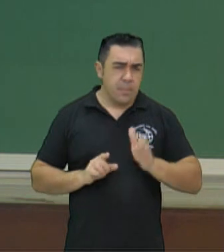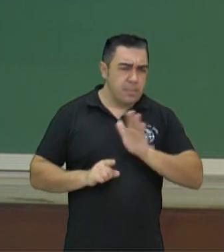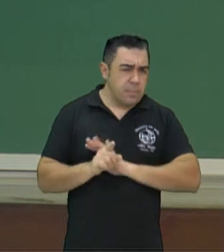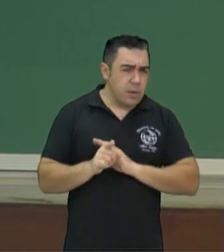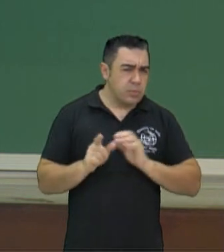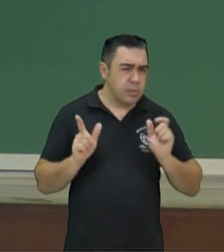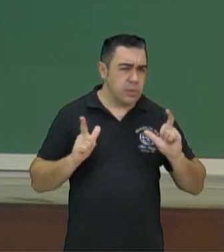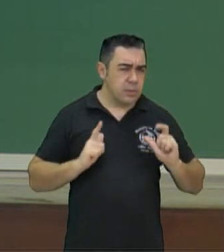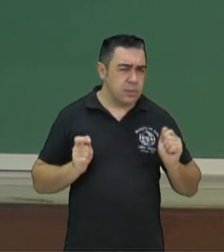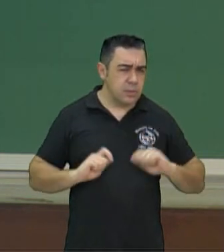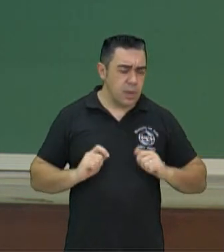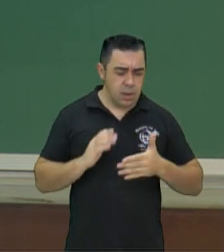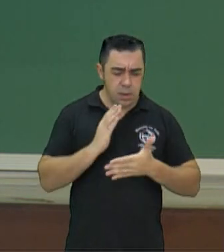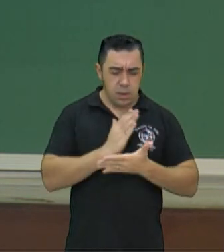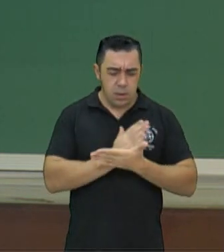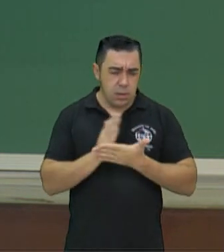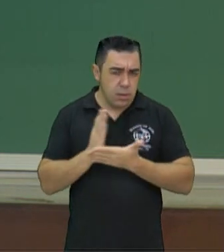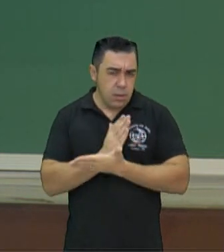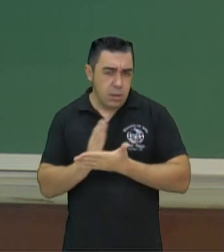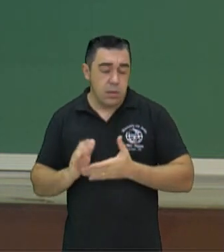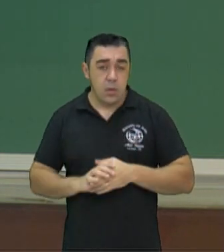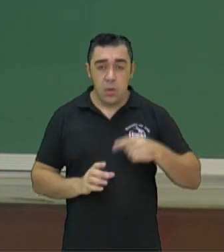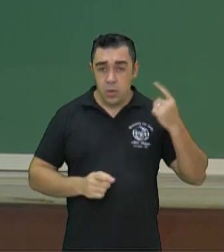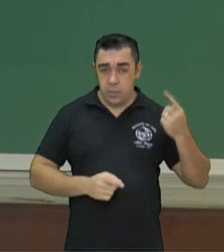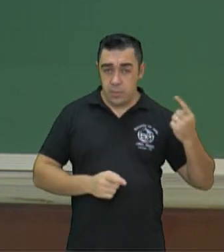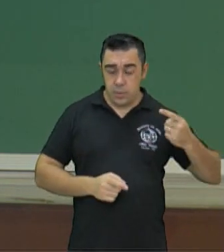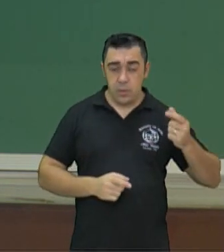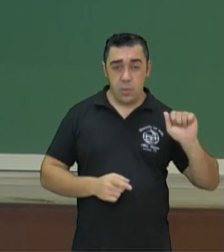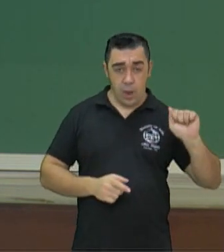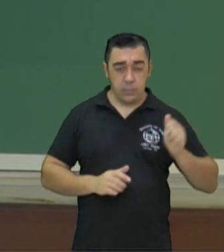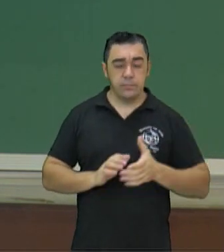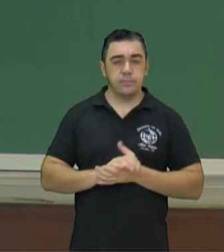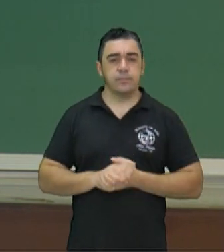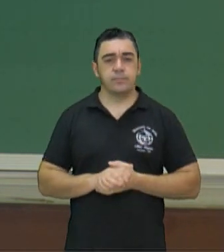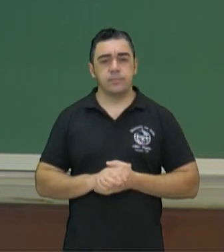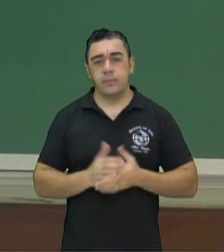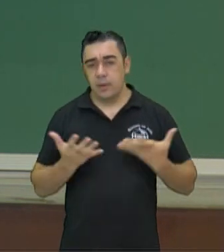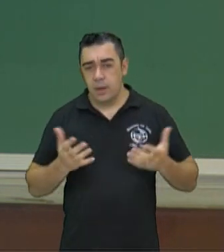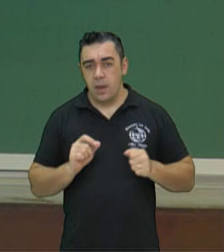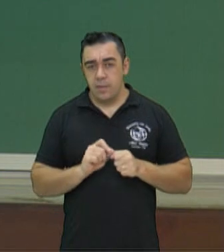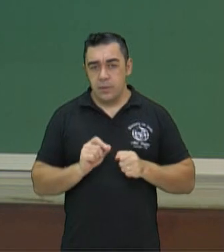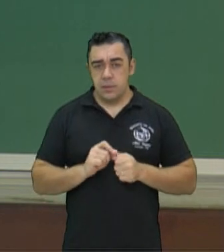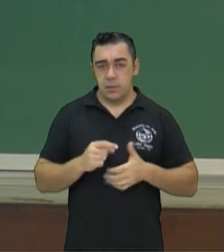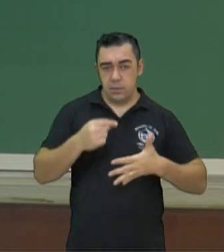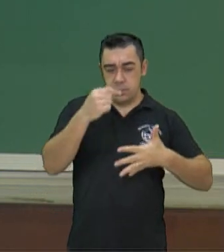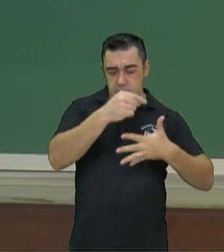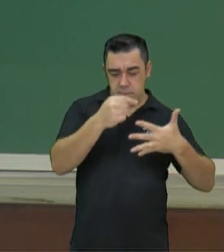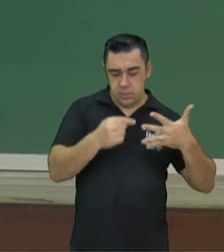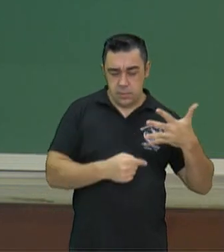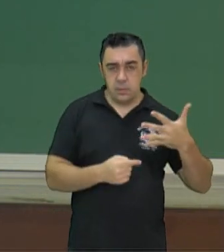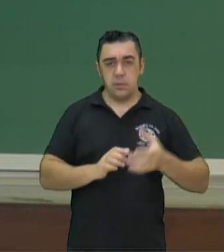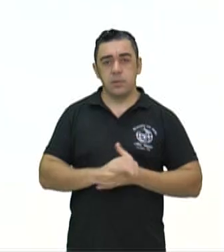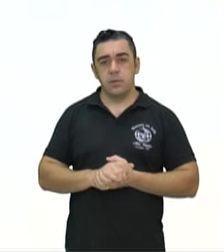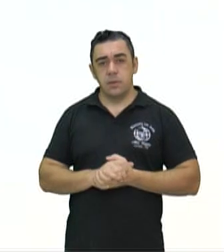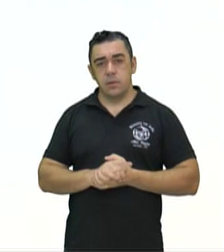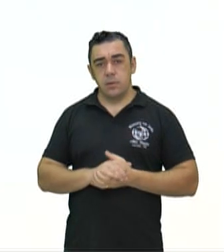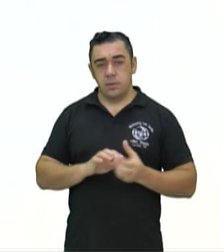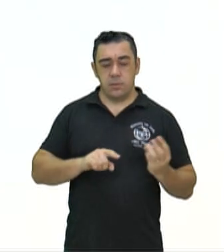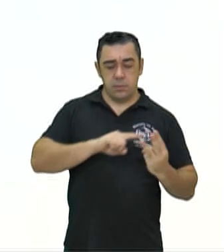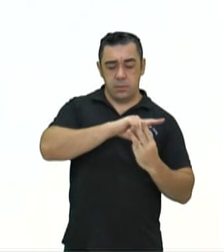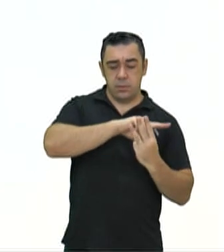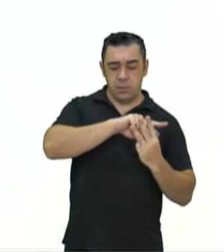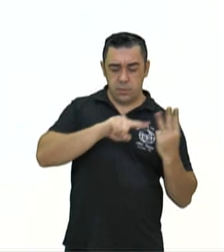importa? Vamos olhar aqui no exemplo A. Eu quero formar números de 3